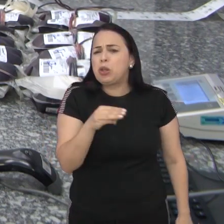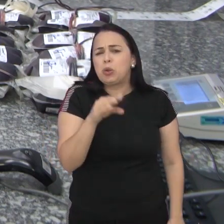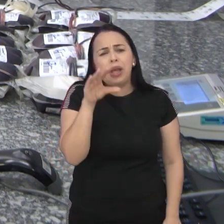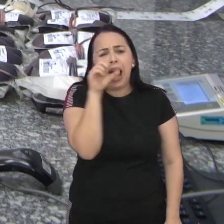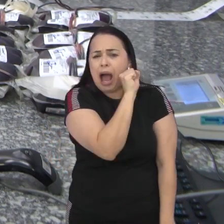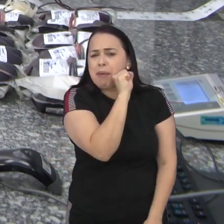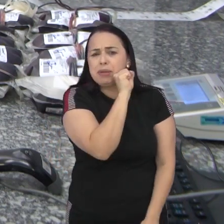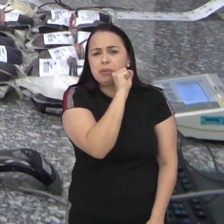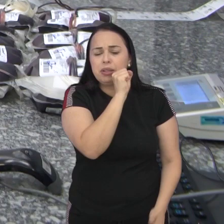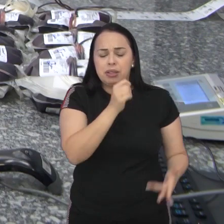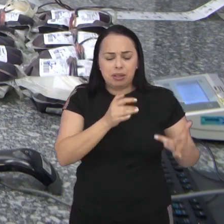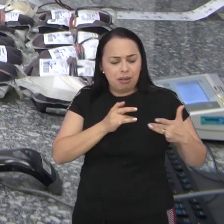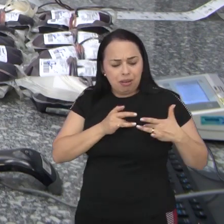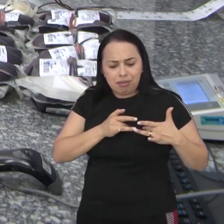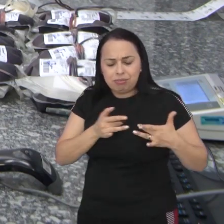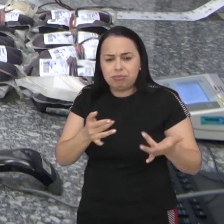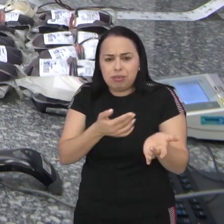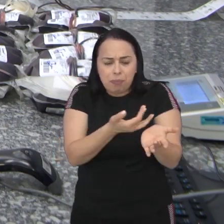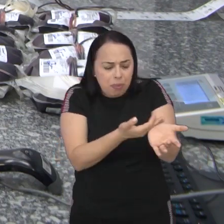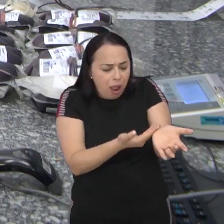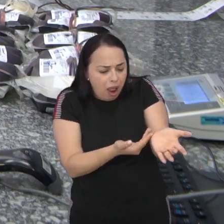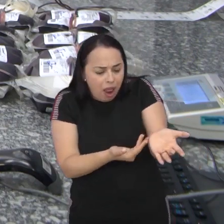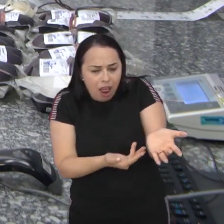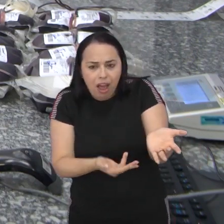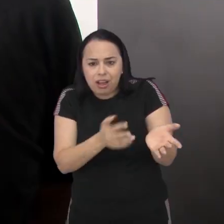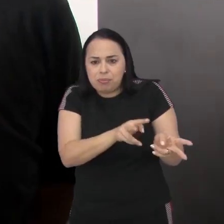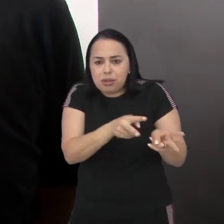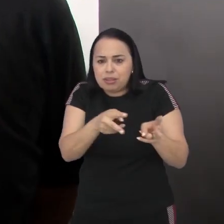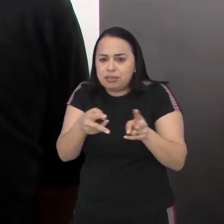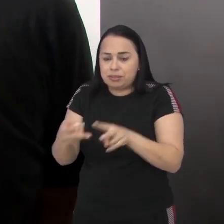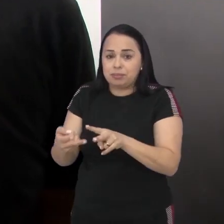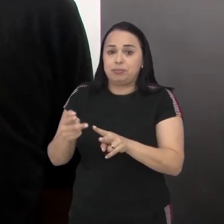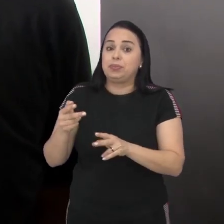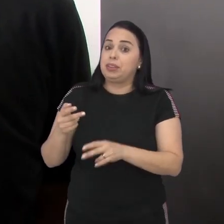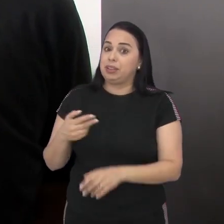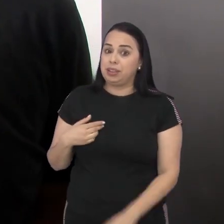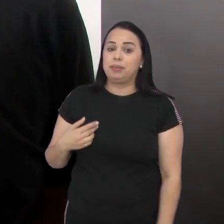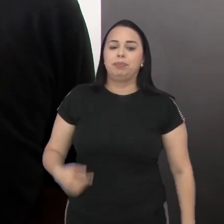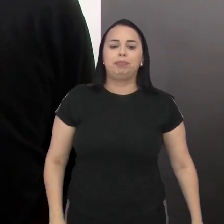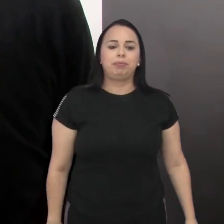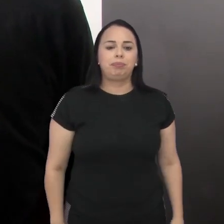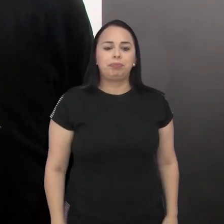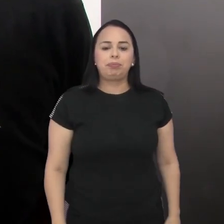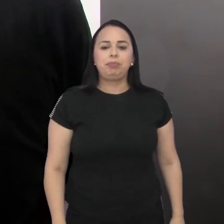É muito rápido para quem doa e essencial para quem recebe. Precisei dessa transfusão.